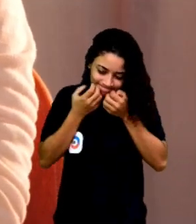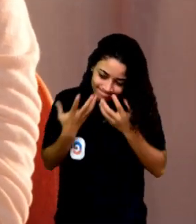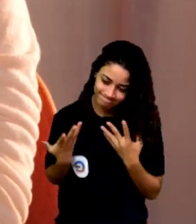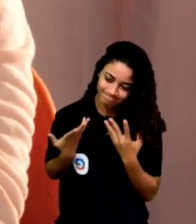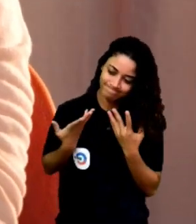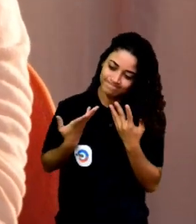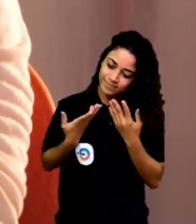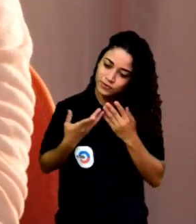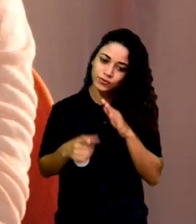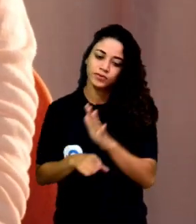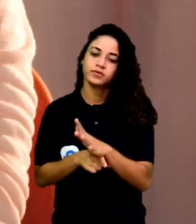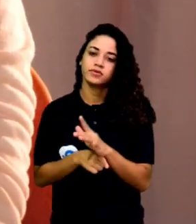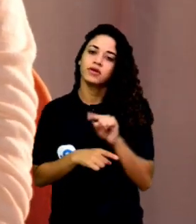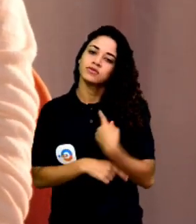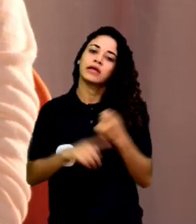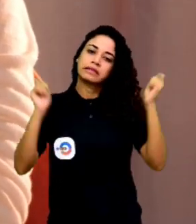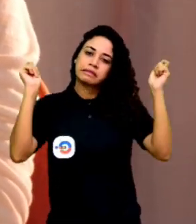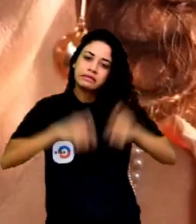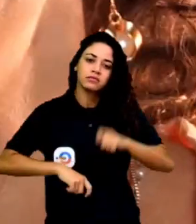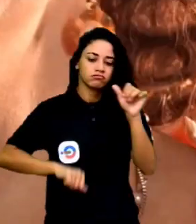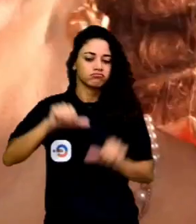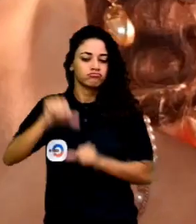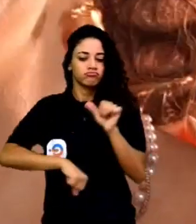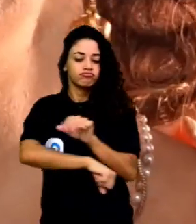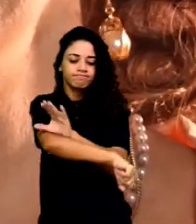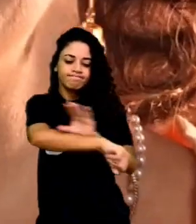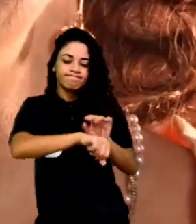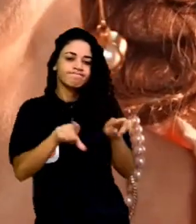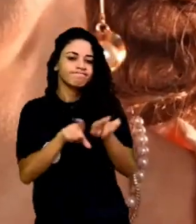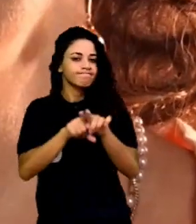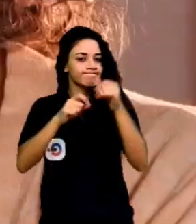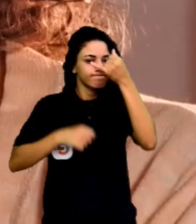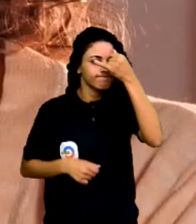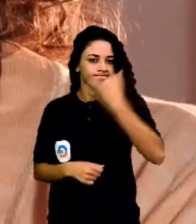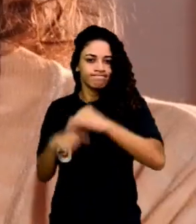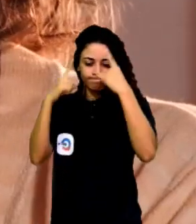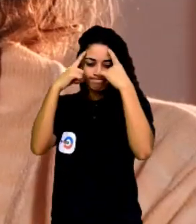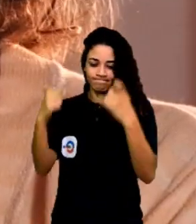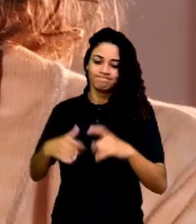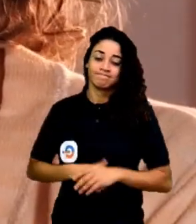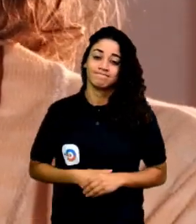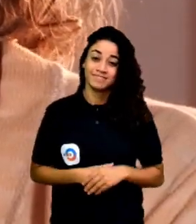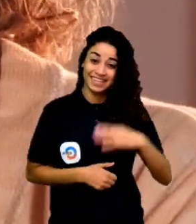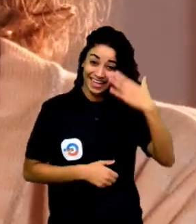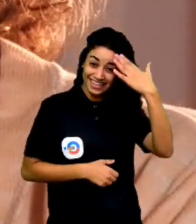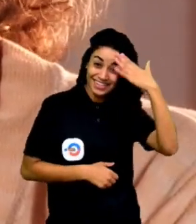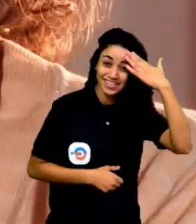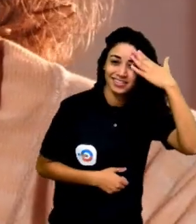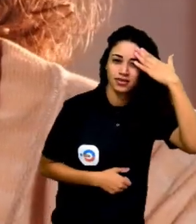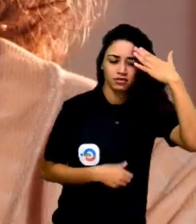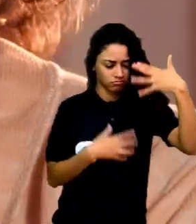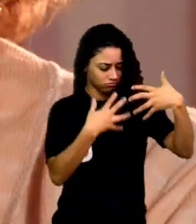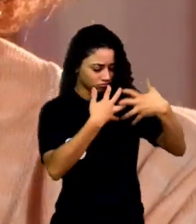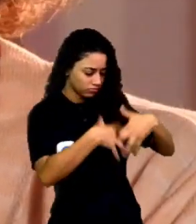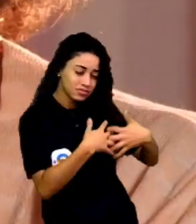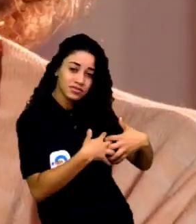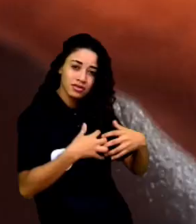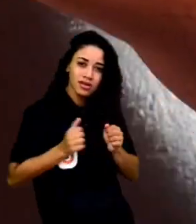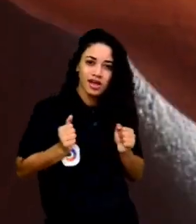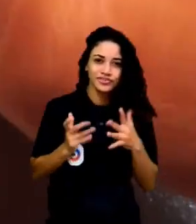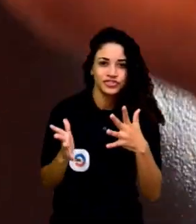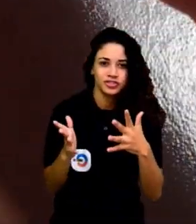gentil, somos capazes de mudar comportamento e evitar a violência. Entender, refletir e